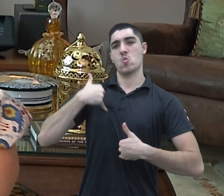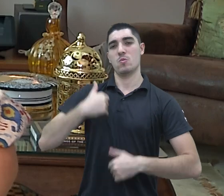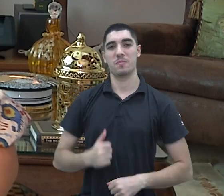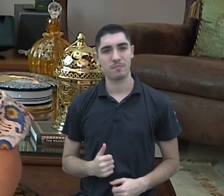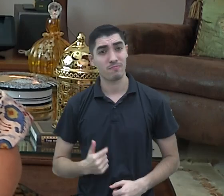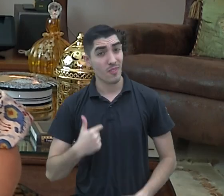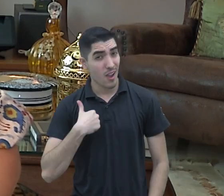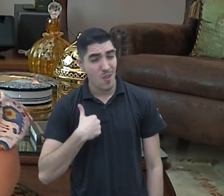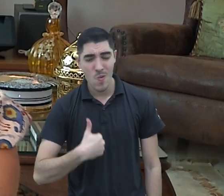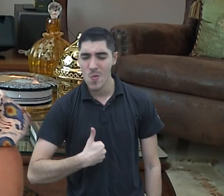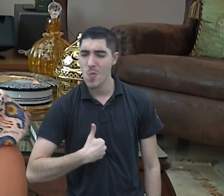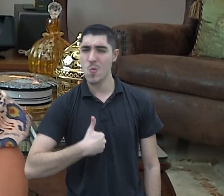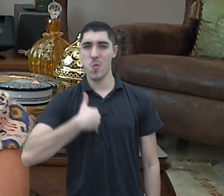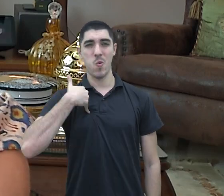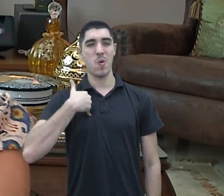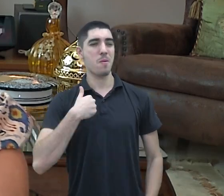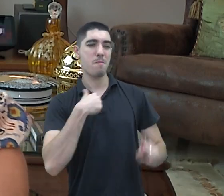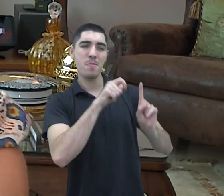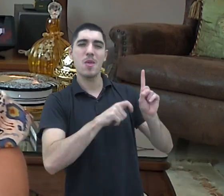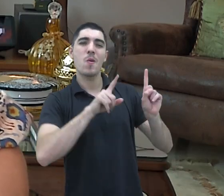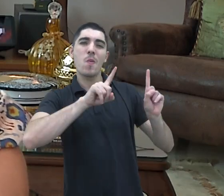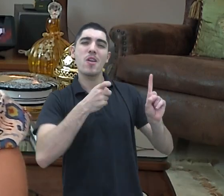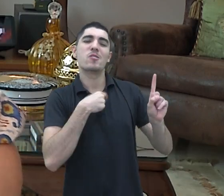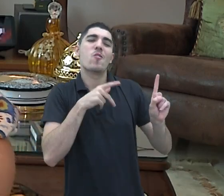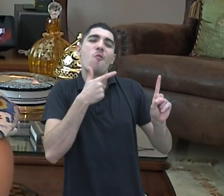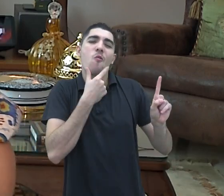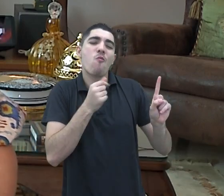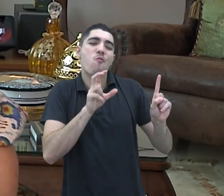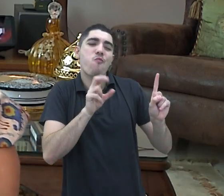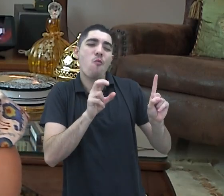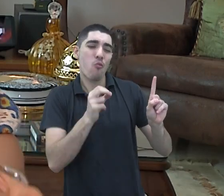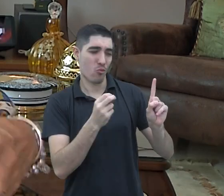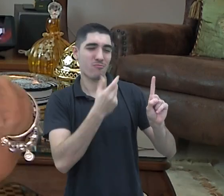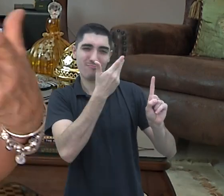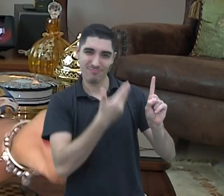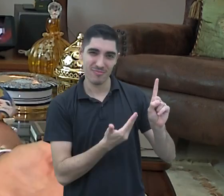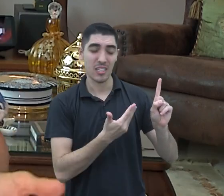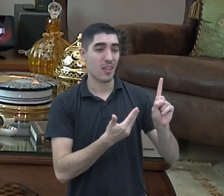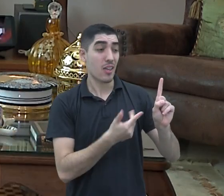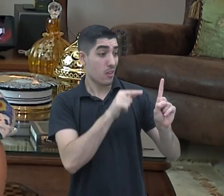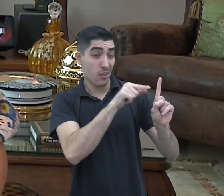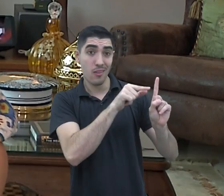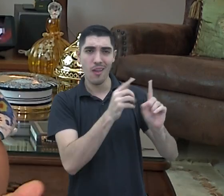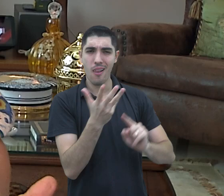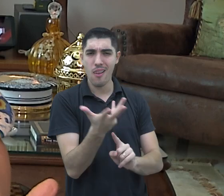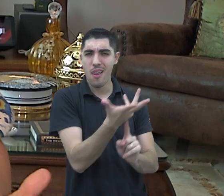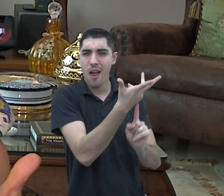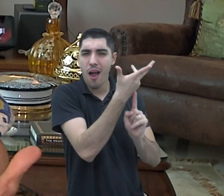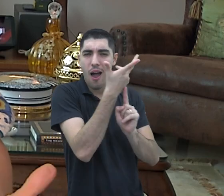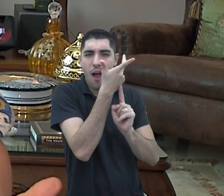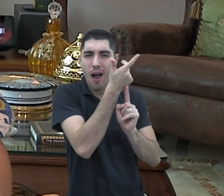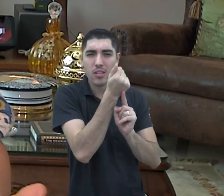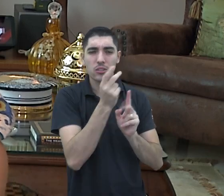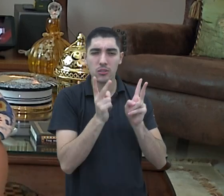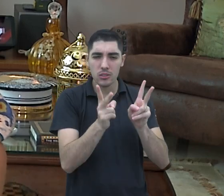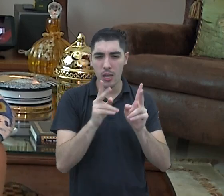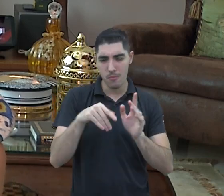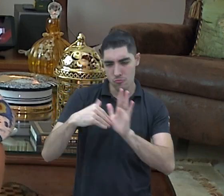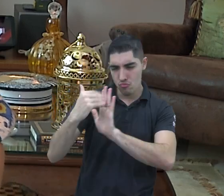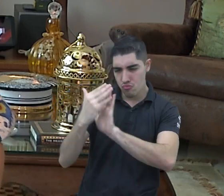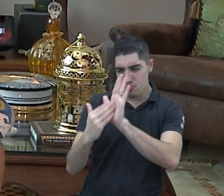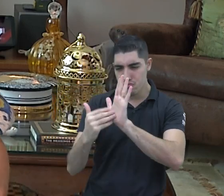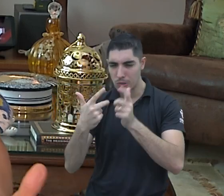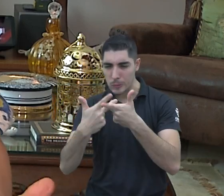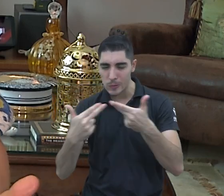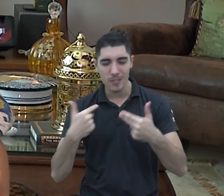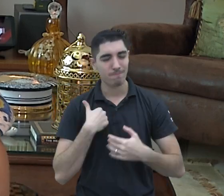orgulho enorme de ser neta deles, herdar essa arte pela arte do fogo, esse amor pela arte do fogo,